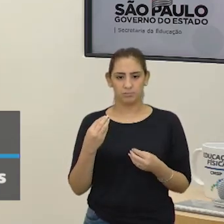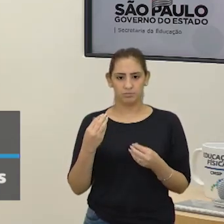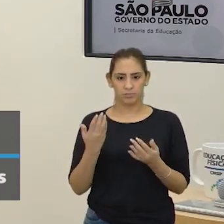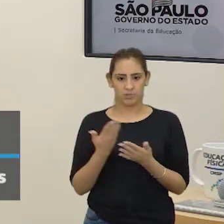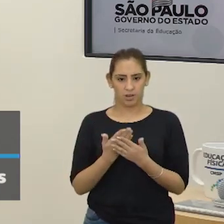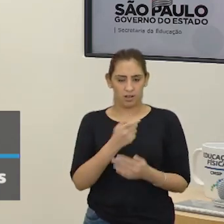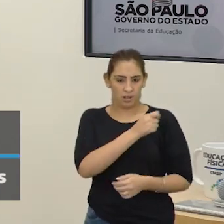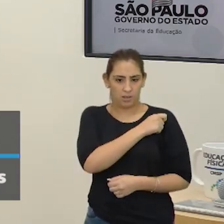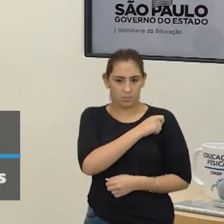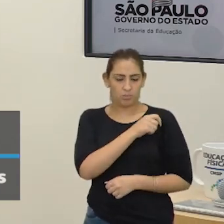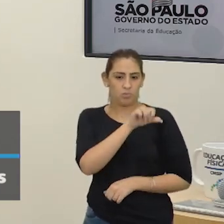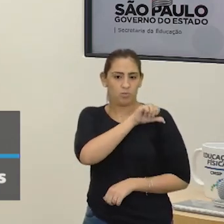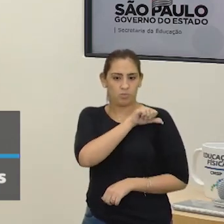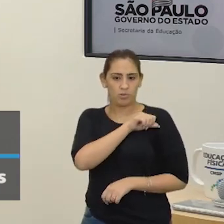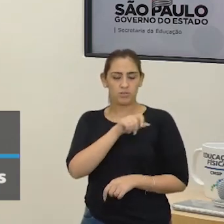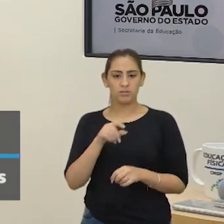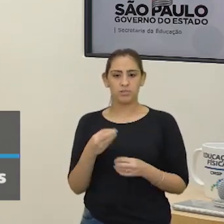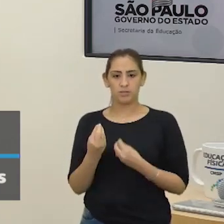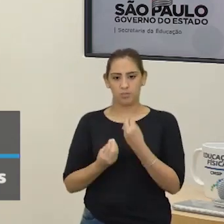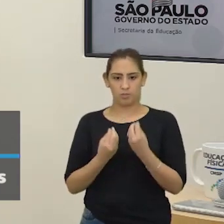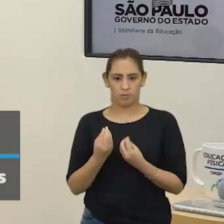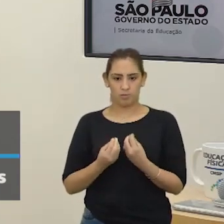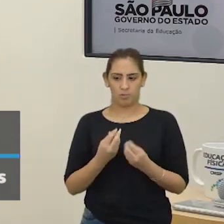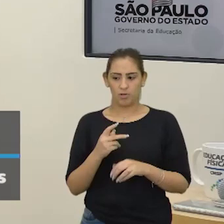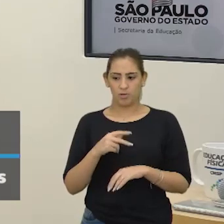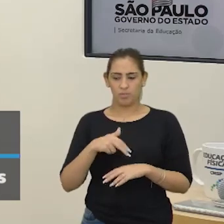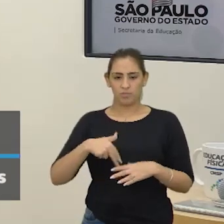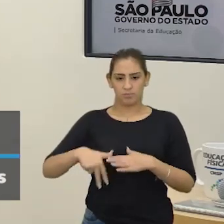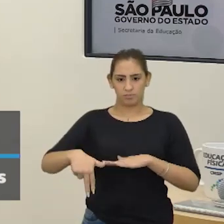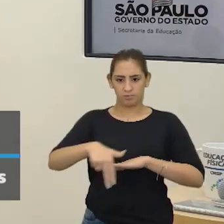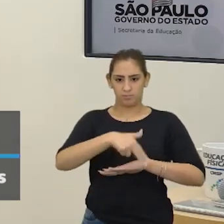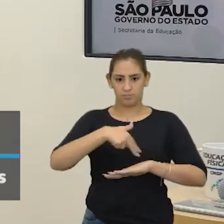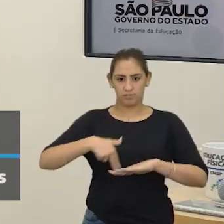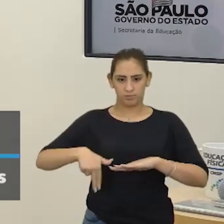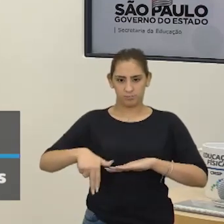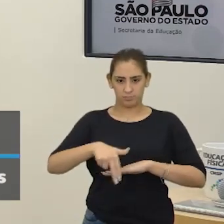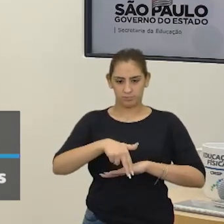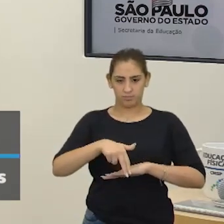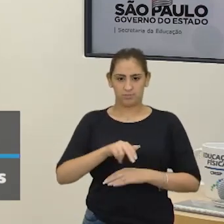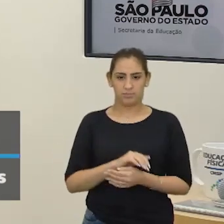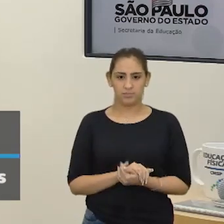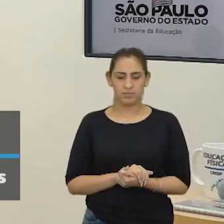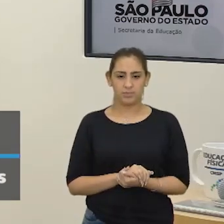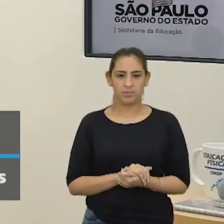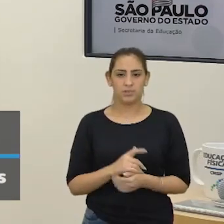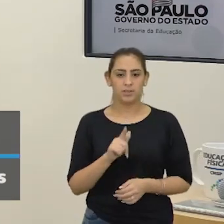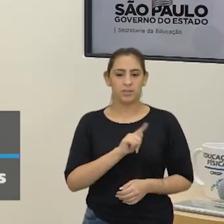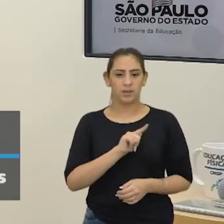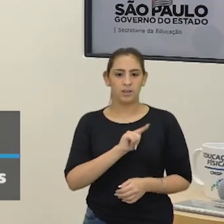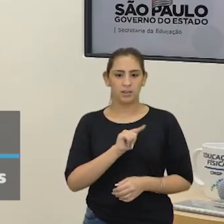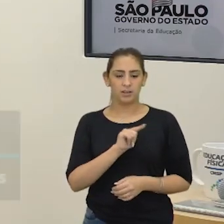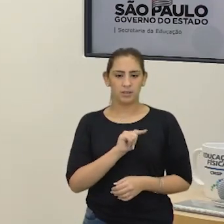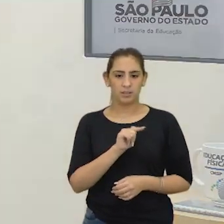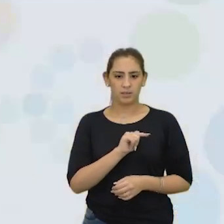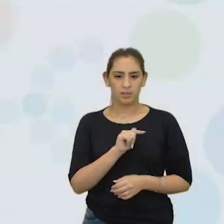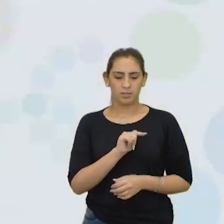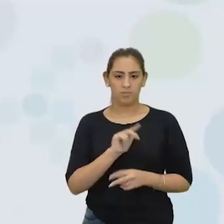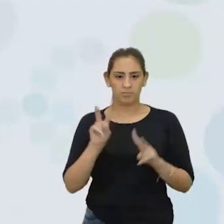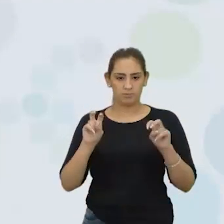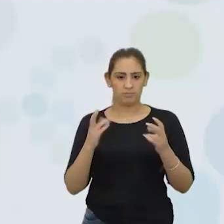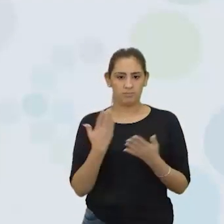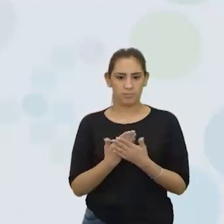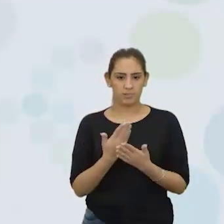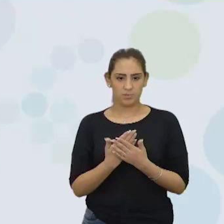os estudantes do nono ano, como protagonistas de reflexões, de ações aí, porque nós temos como título a aula